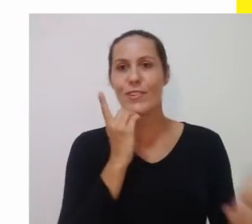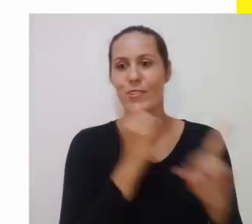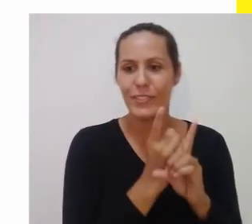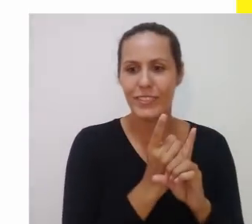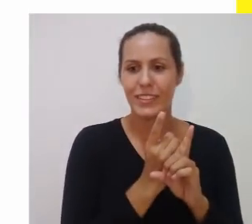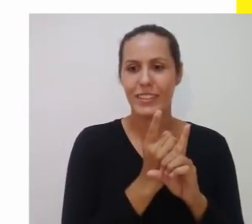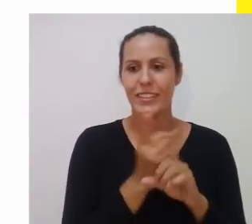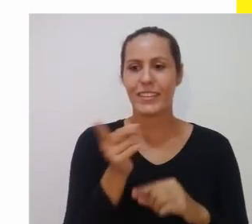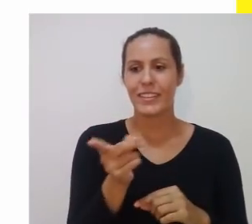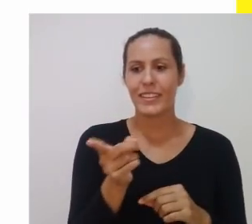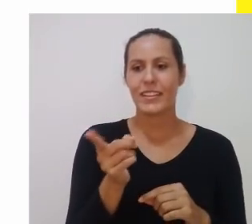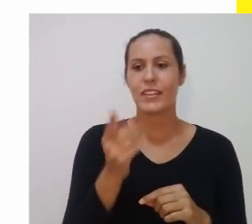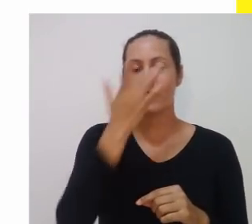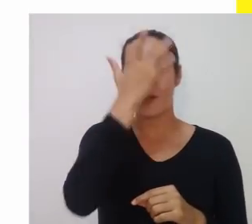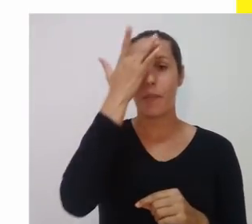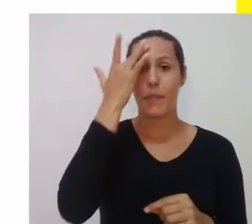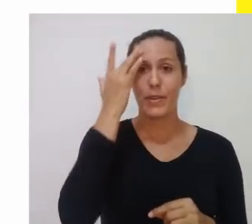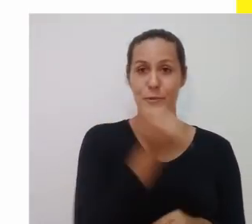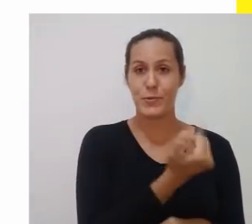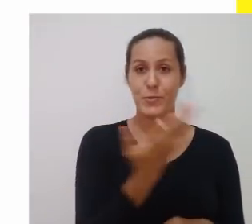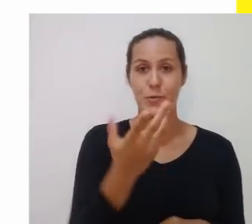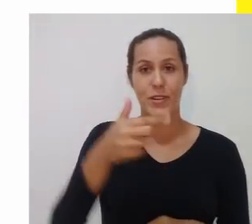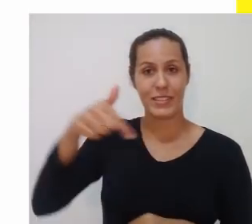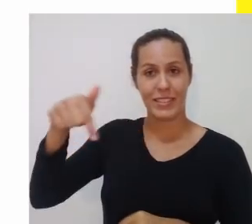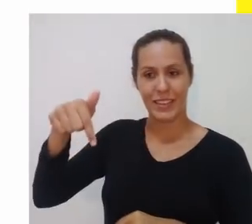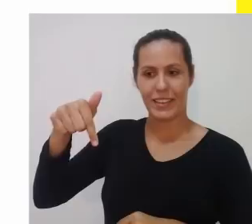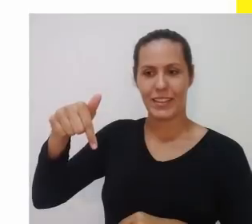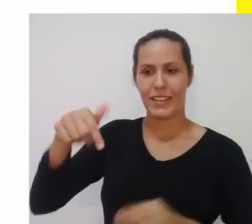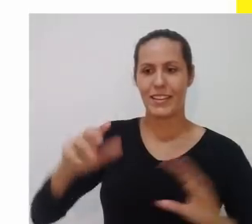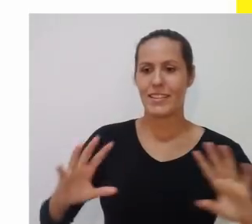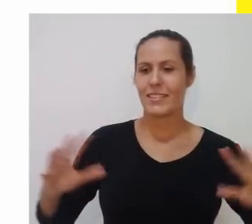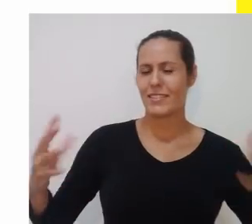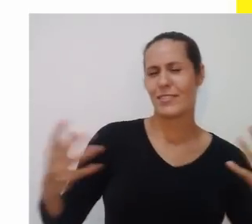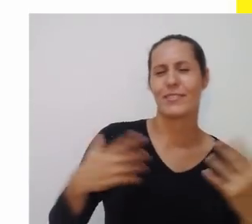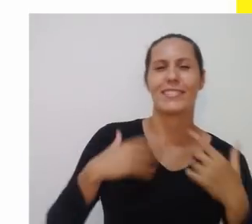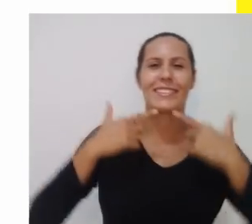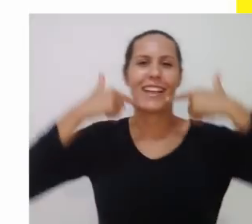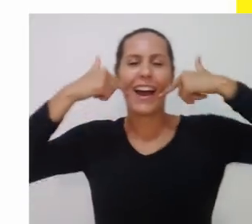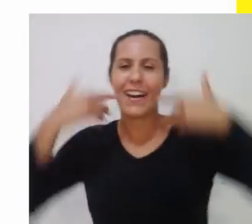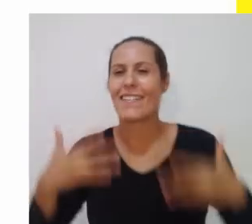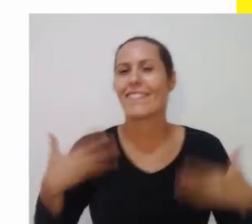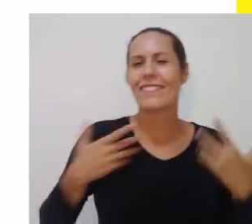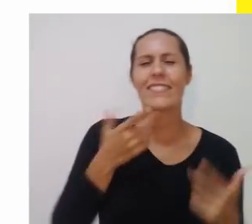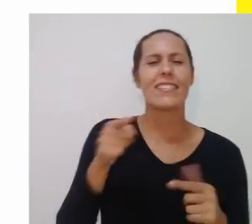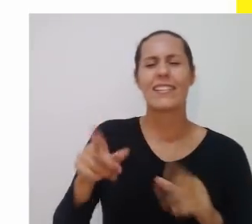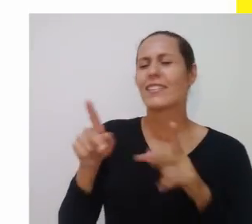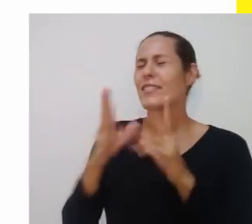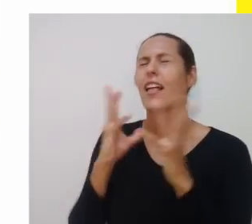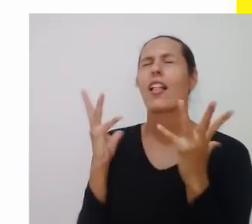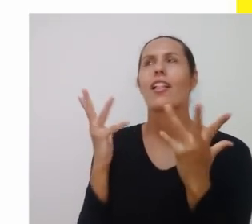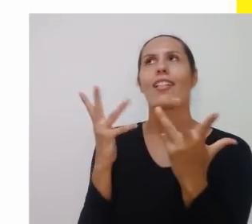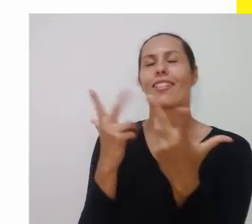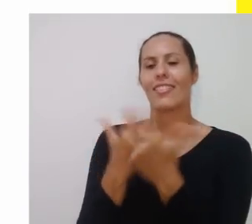Olha o que eu encontrei na internet. Vocês estão vendo aí essas 7 pessoas animadas, simpáticas.